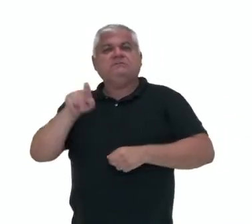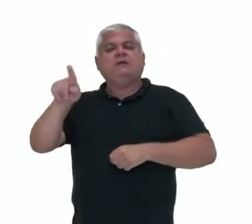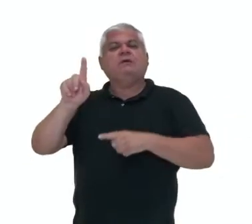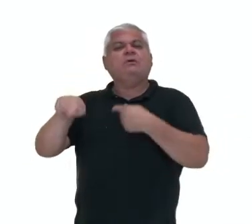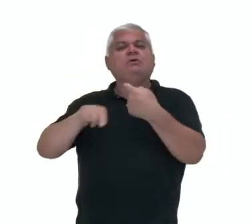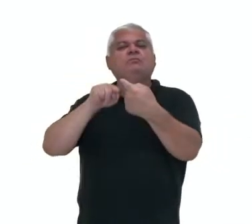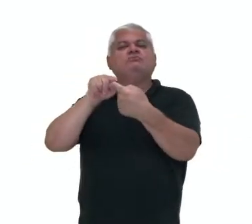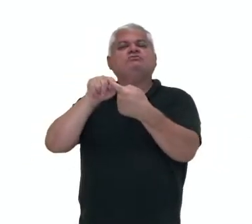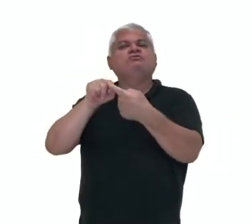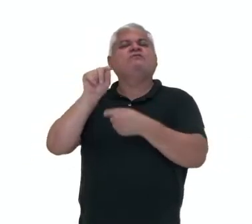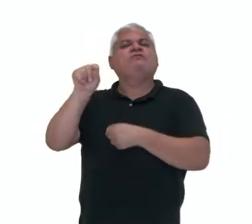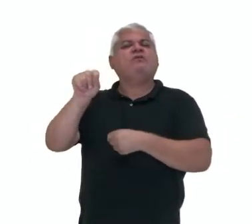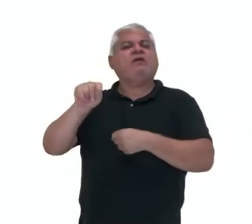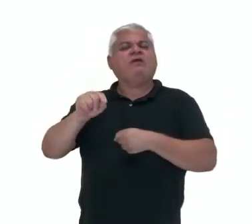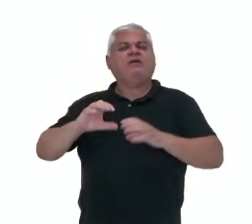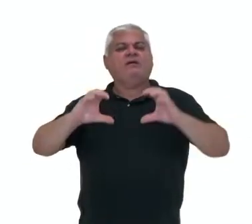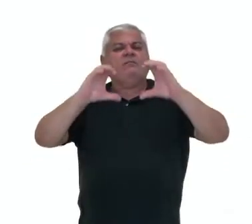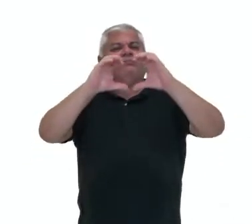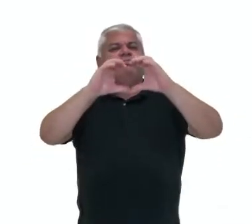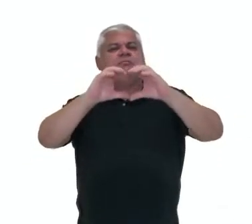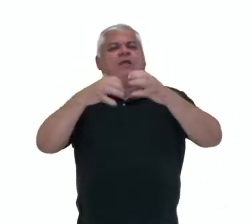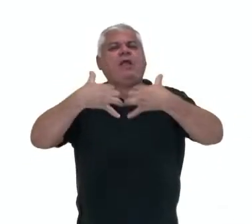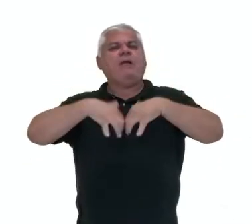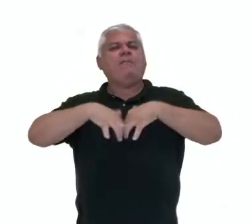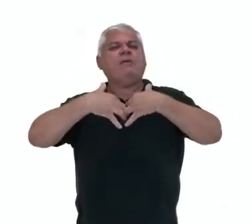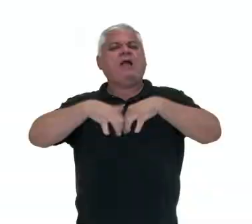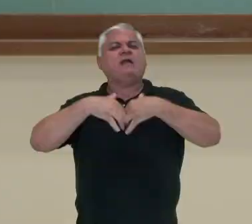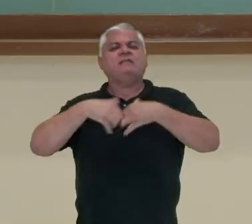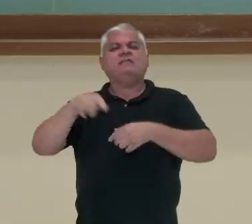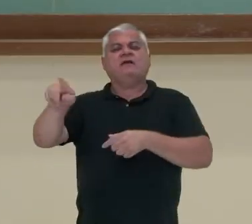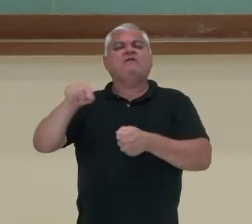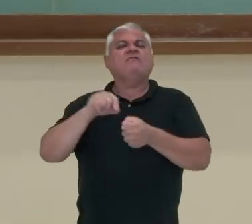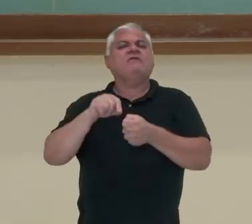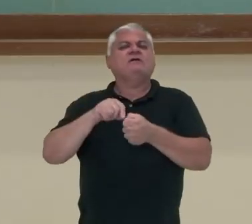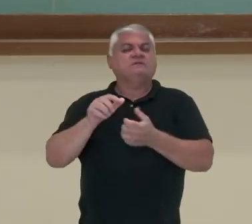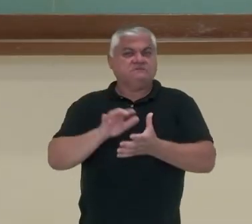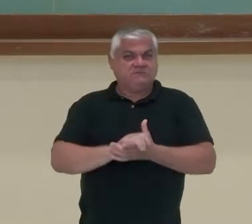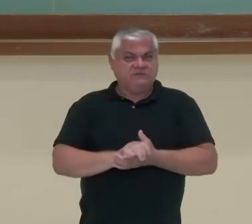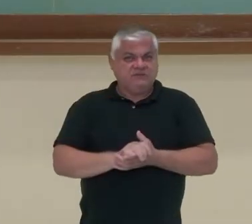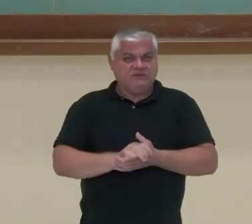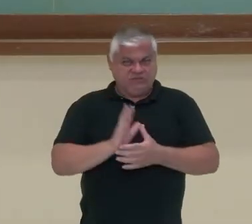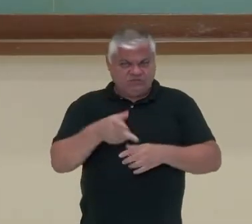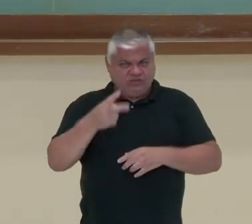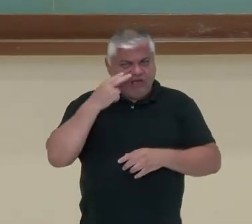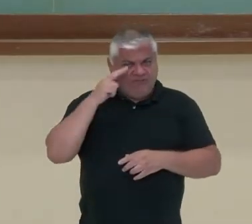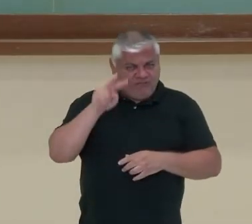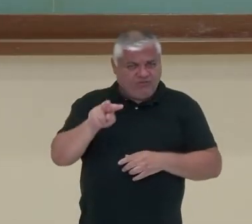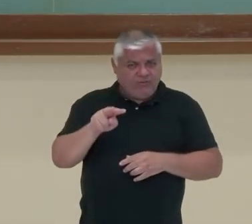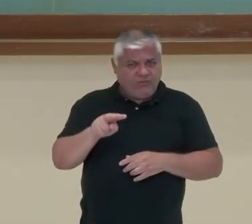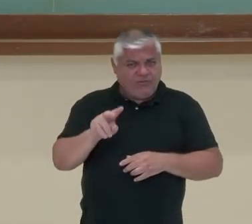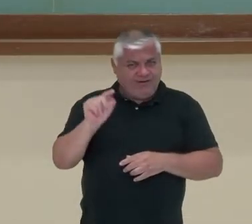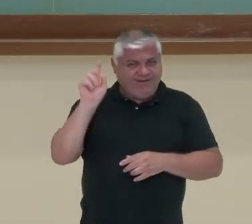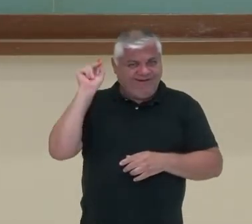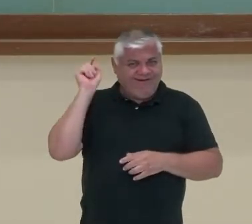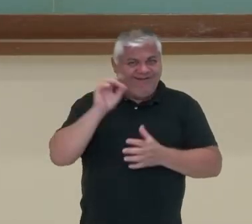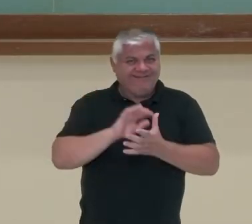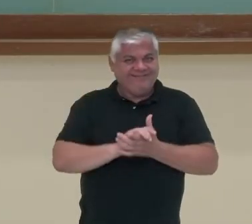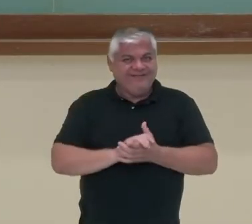função desses aparelhos? Você de casa já tinha visto em algum